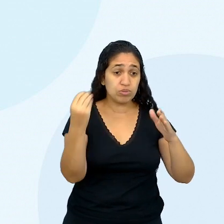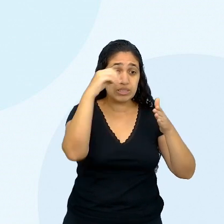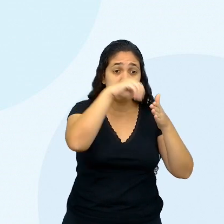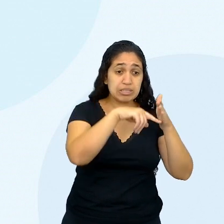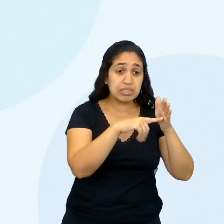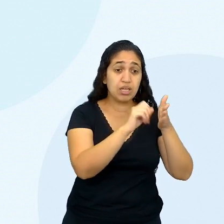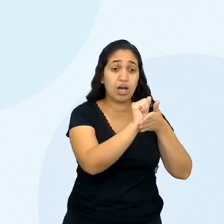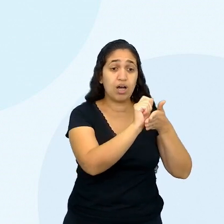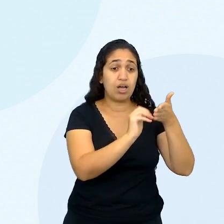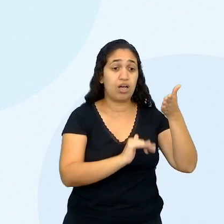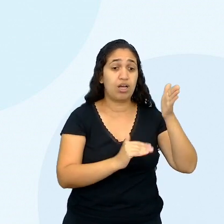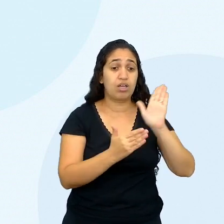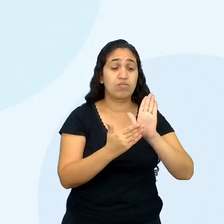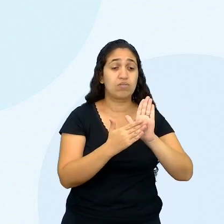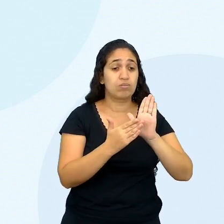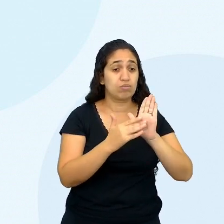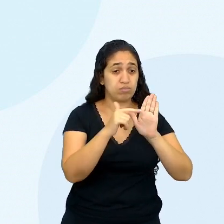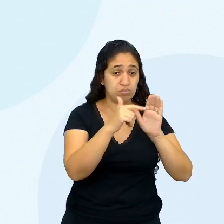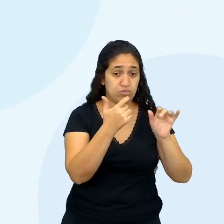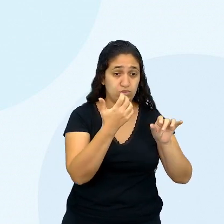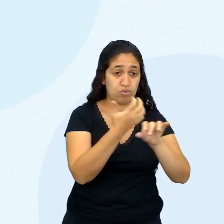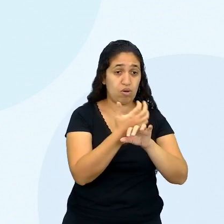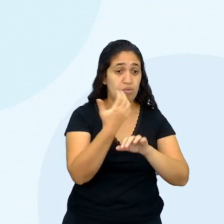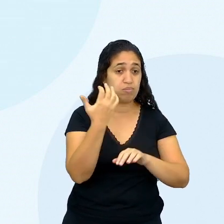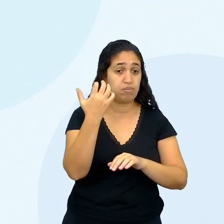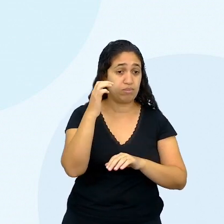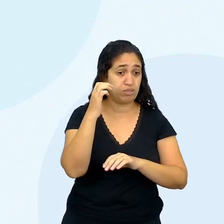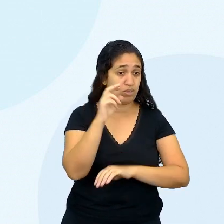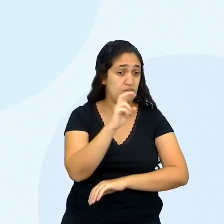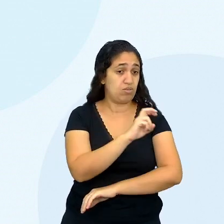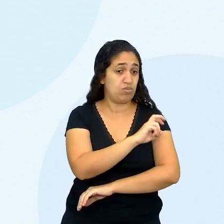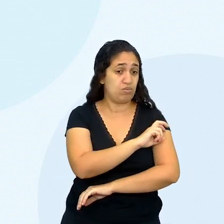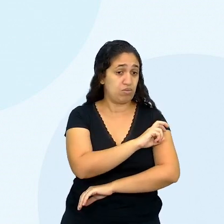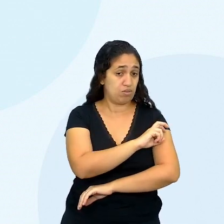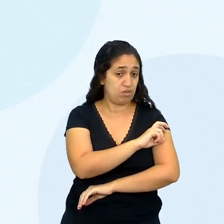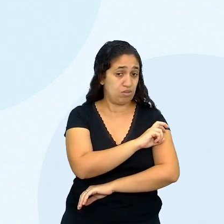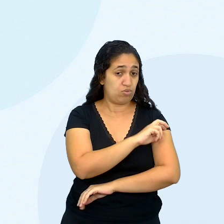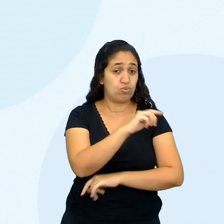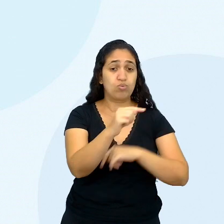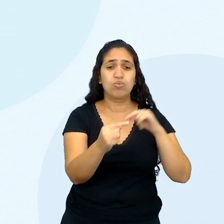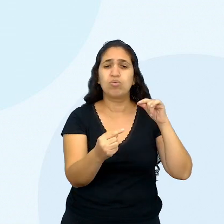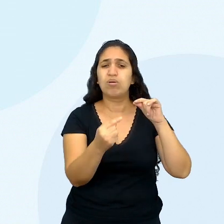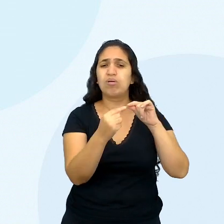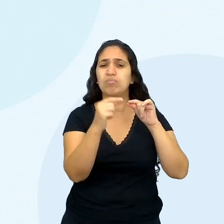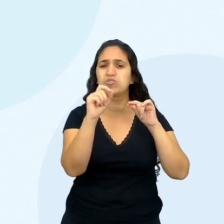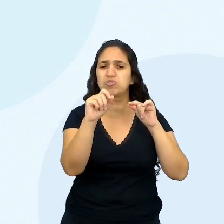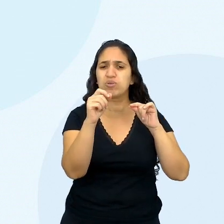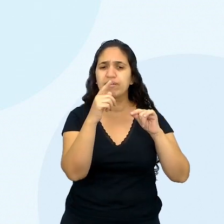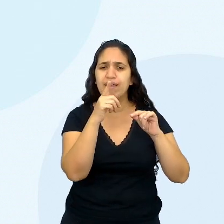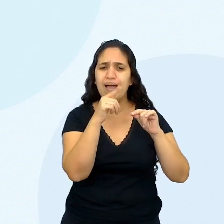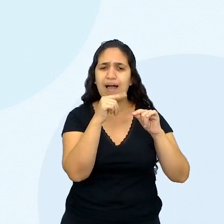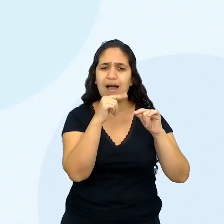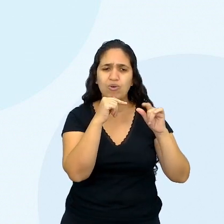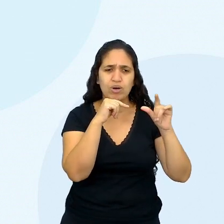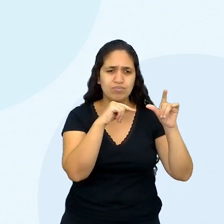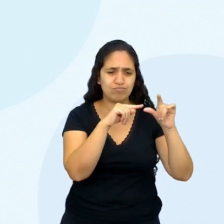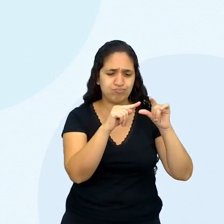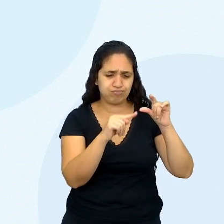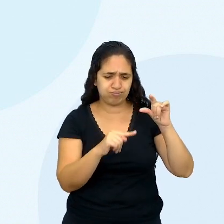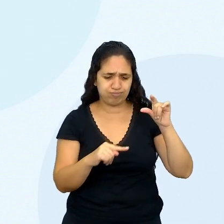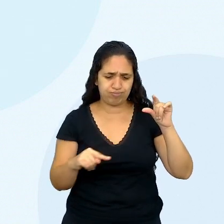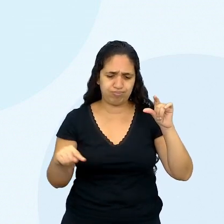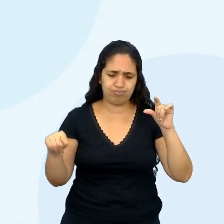atividade proposta lá no componente de ciências, no quinto ano, o objeto é o ciclo hidrológico, consumo consciente